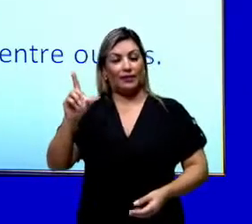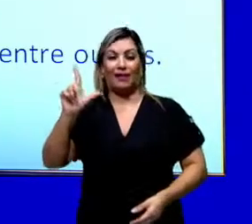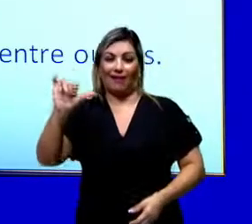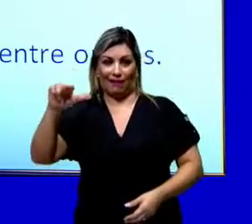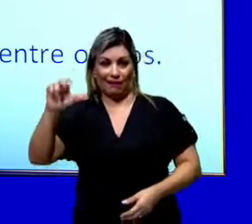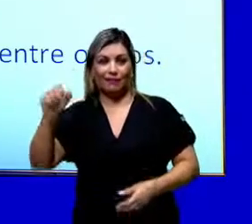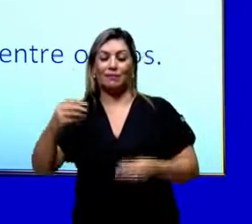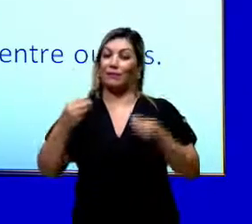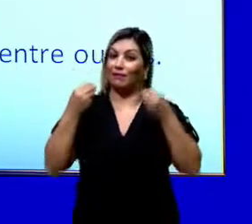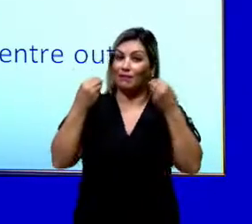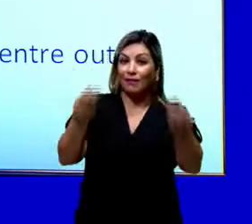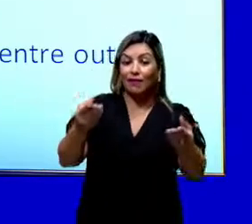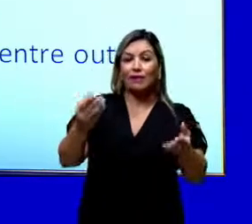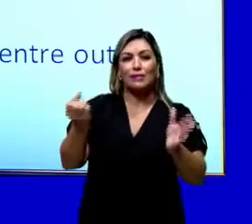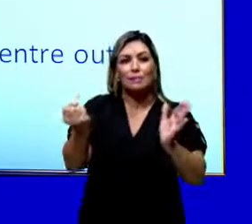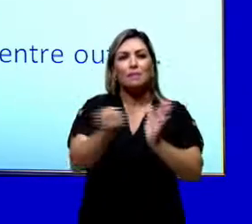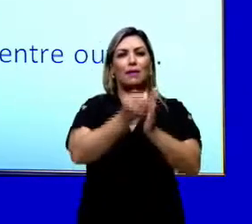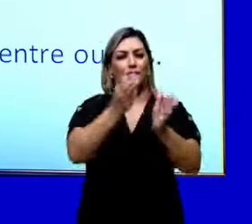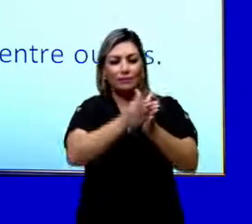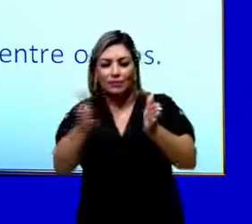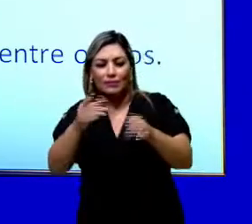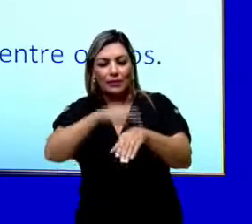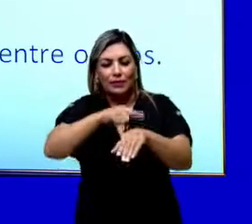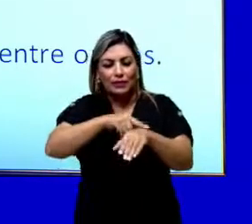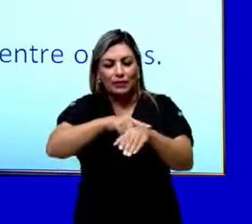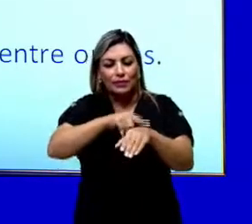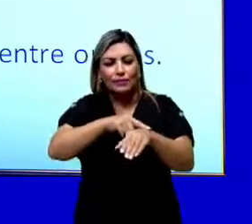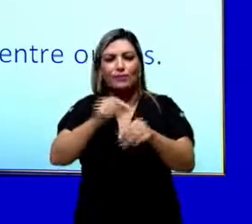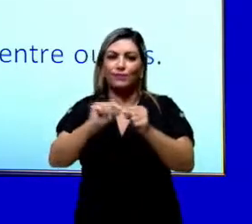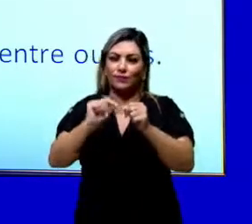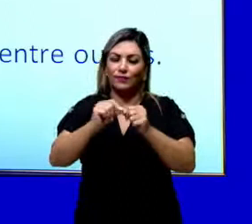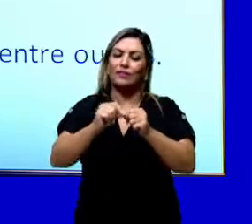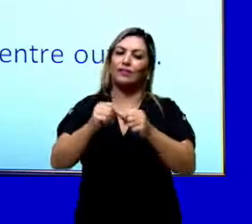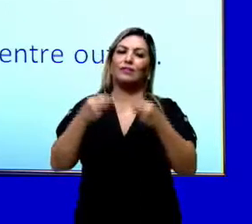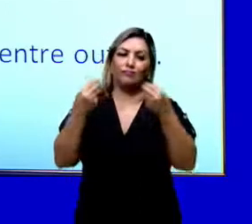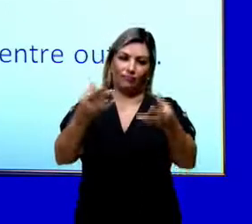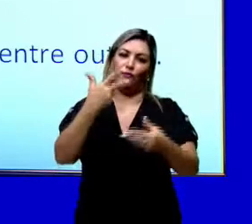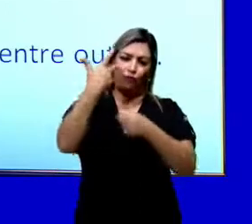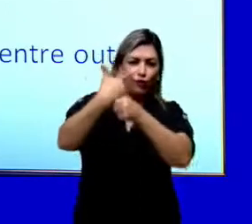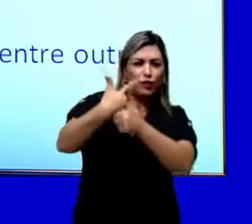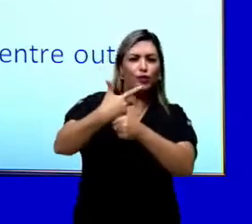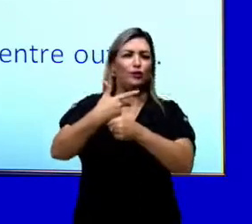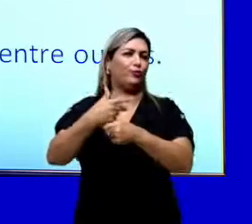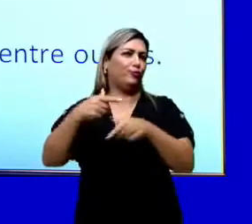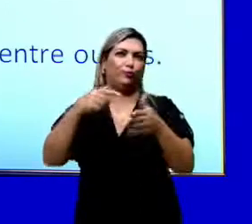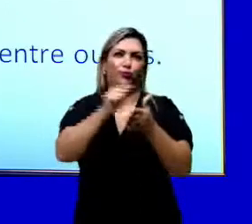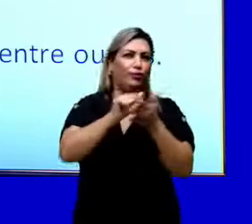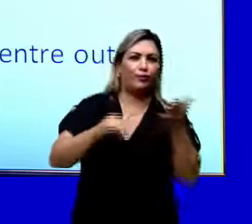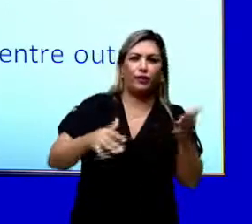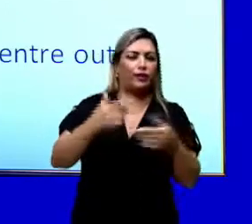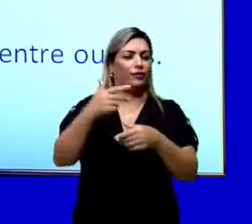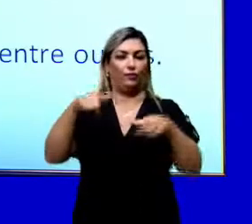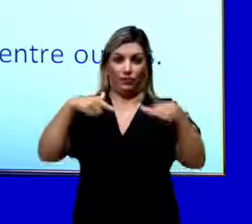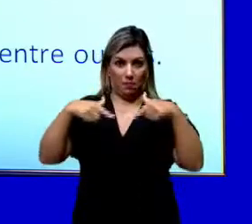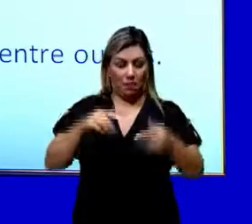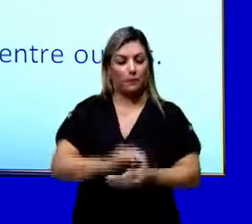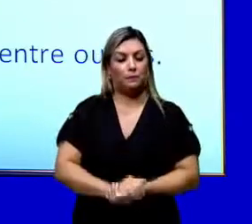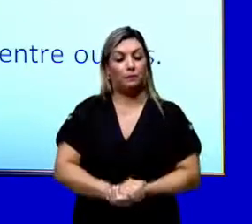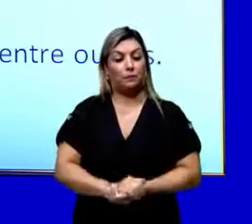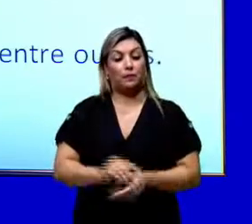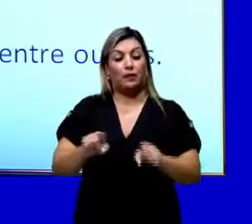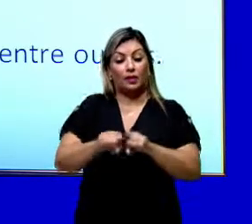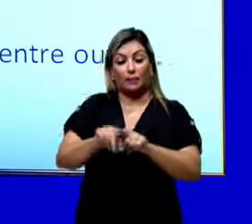é dar essa marca né de tempo para a gente fazer uma entrega de determinado o trabalho a